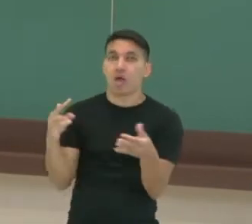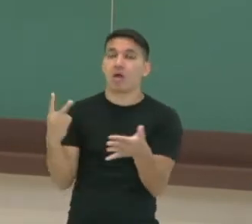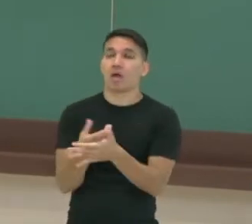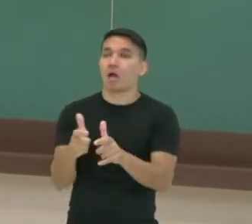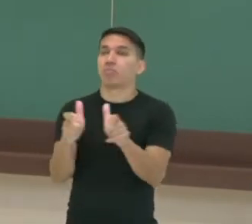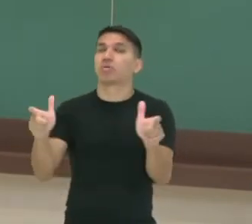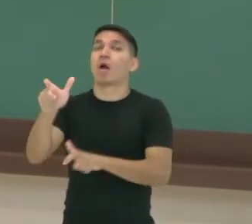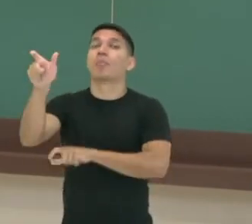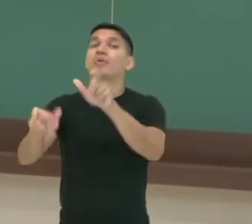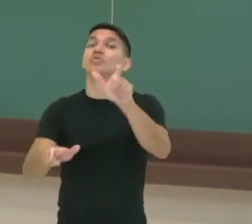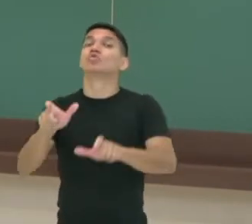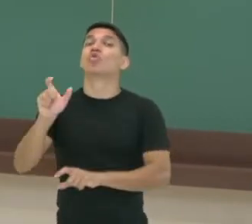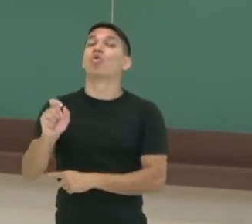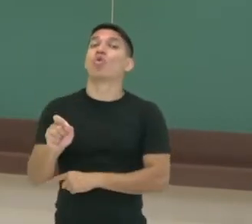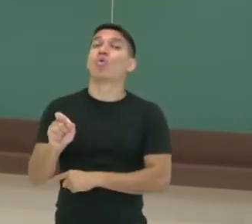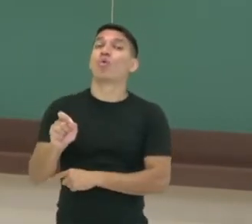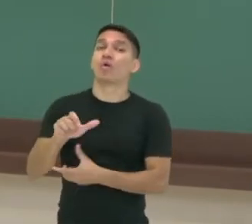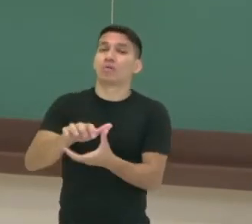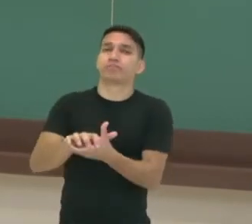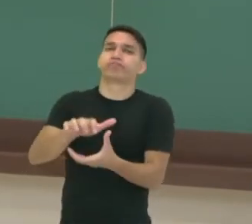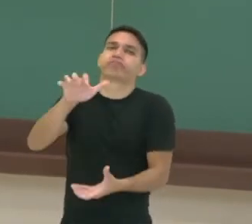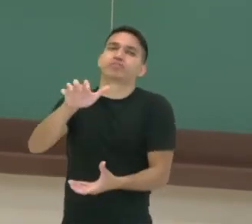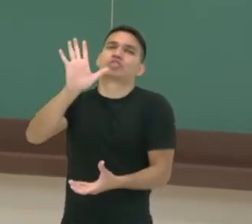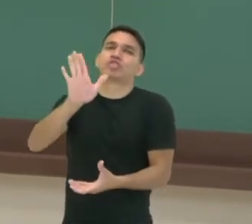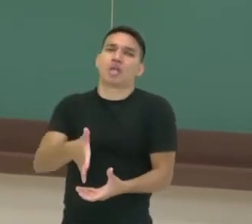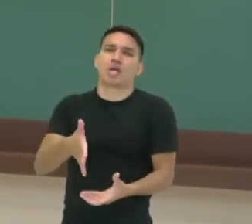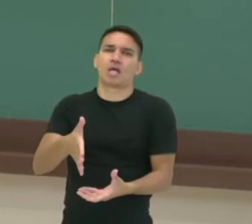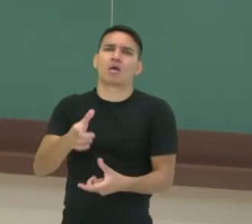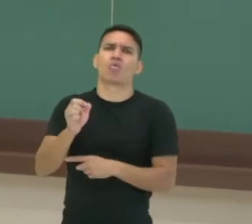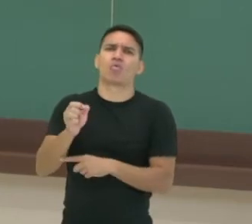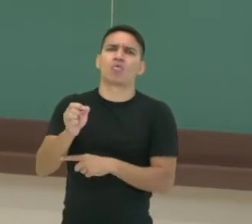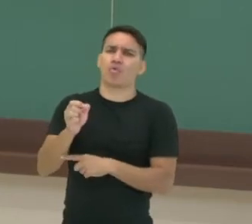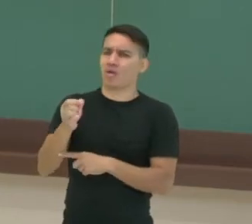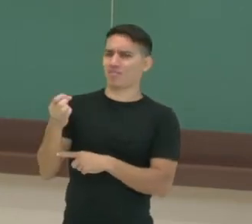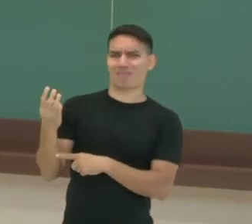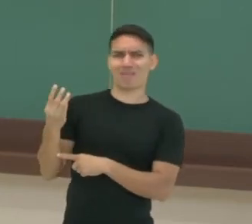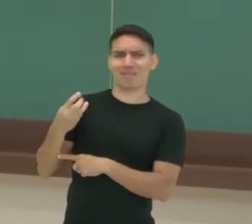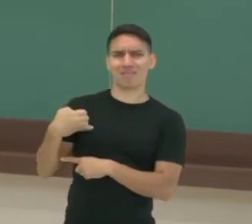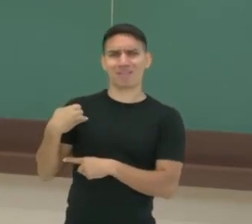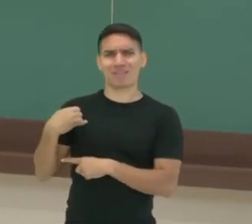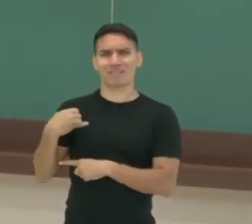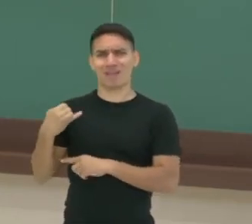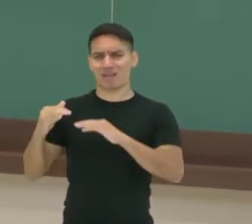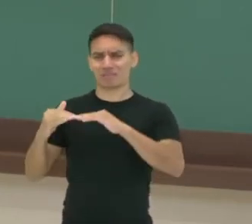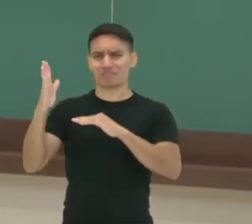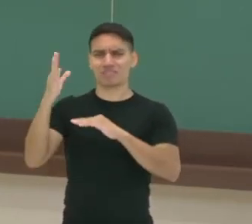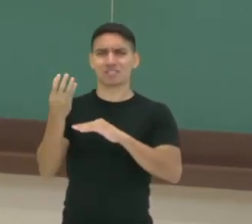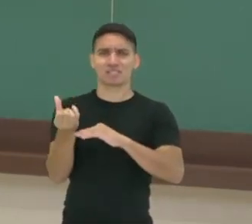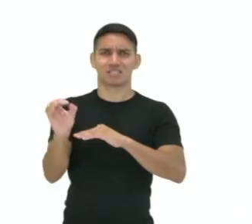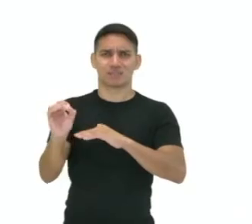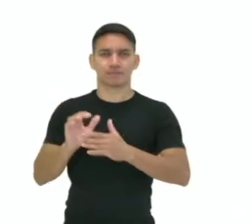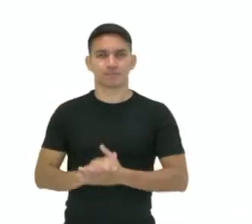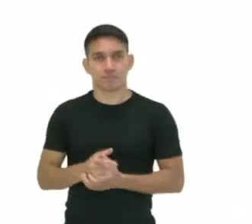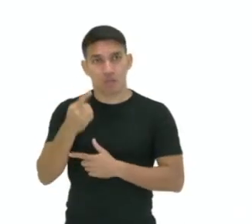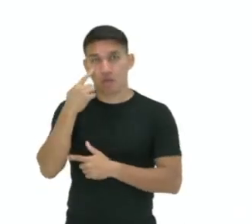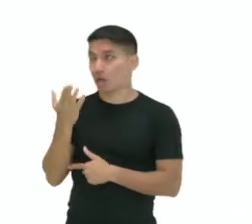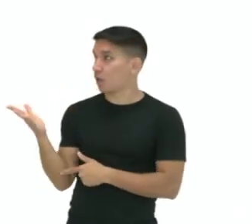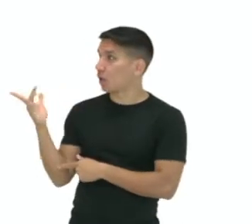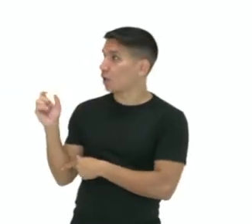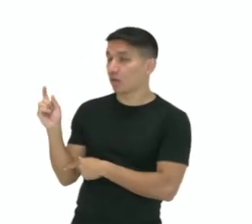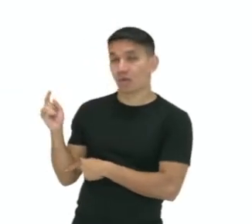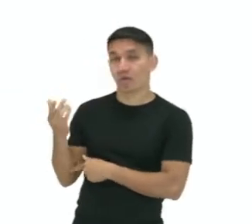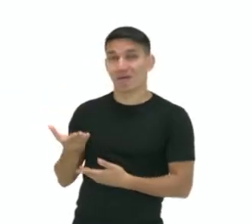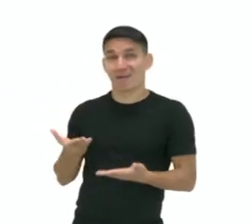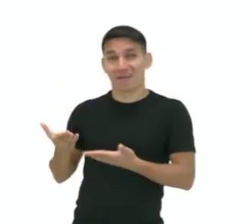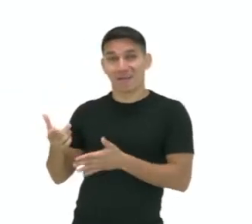pessoas da terceira idade. Então vamos observar as imagens que eu trago para você? Na esquerda, nós temos